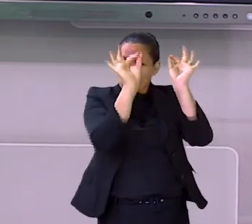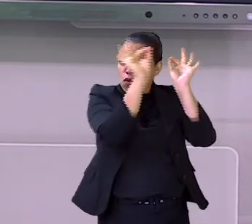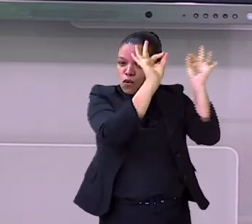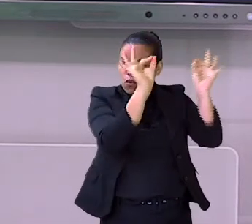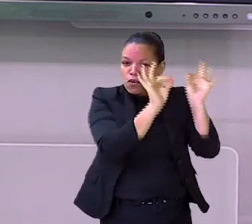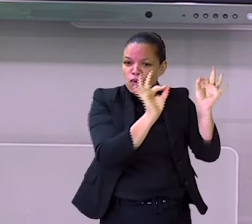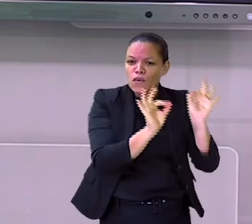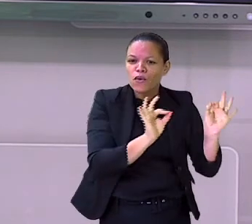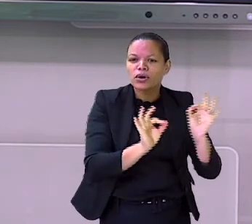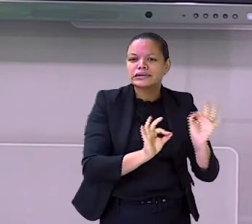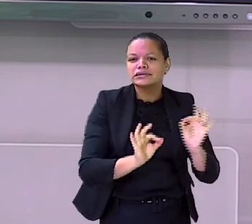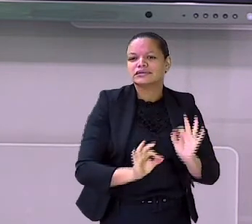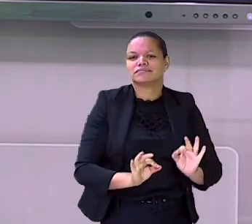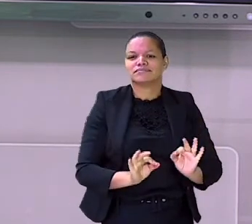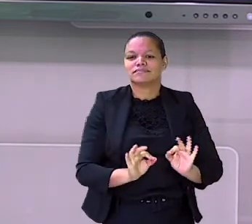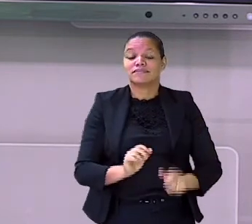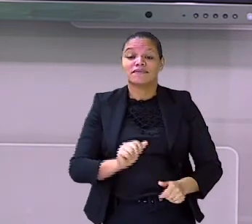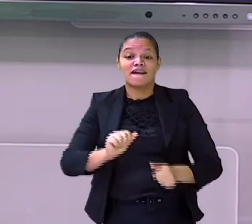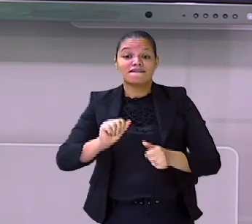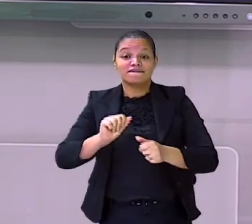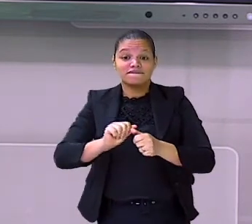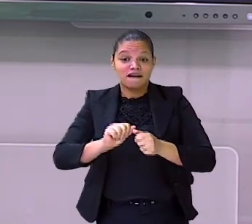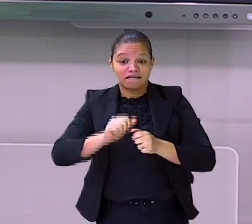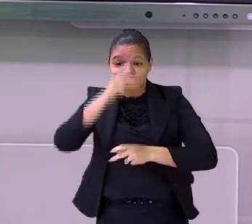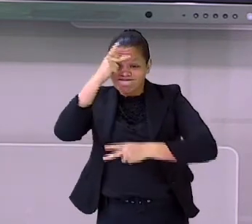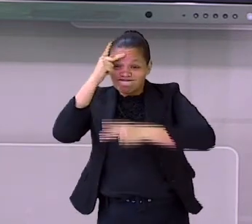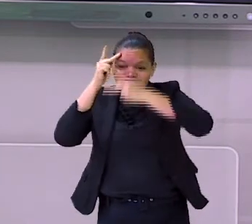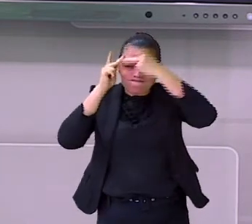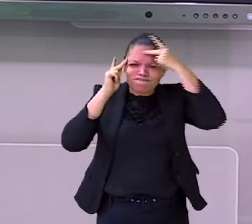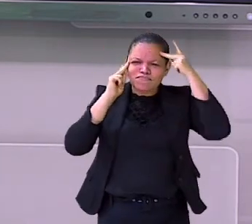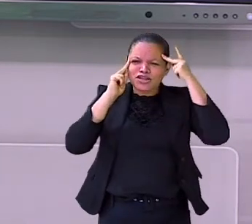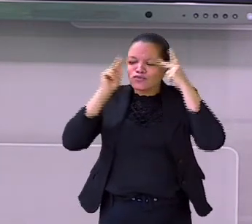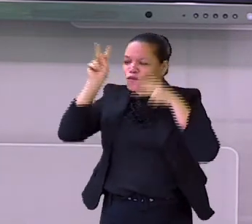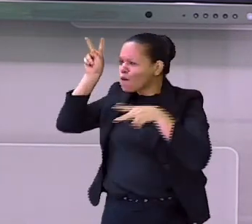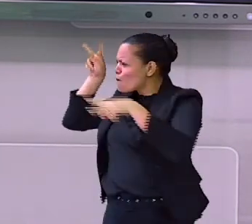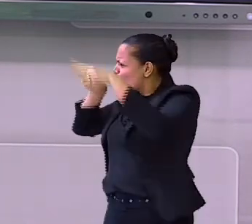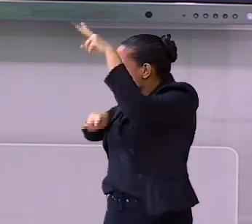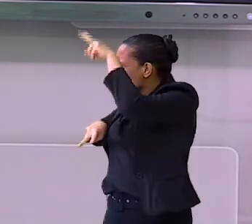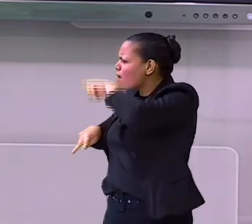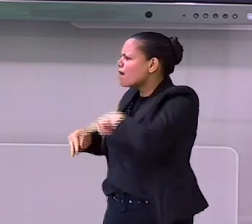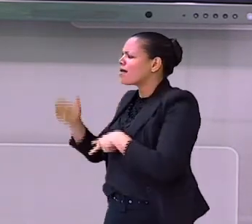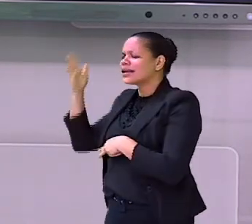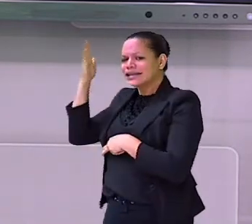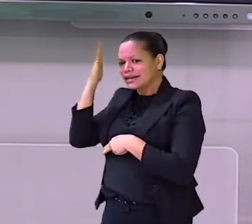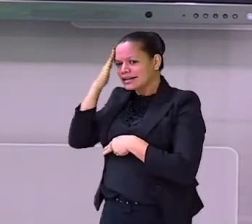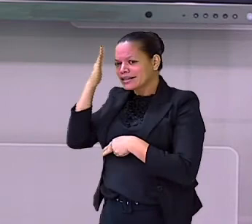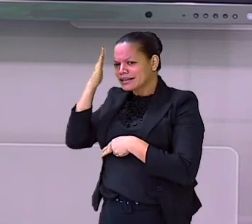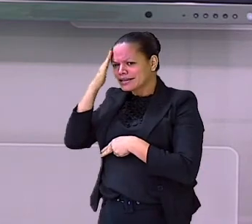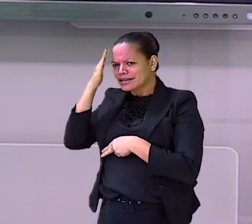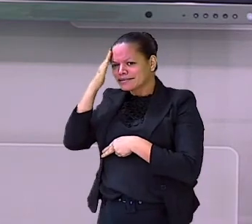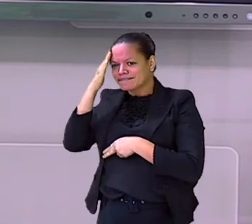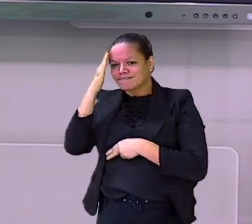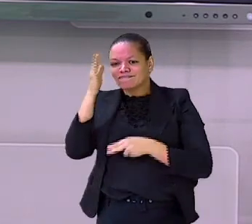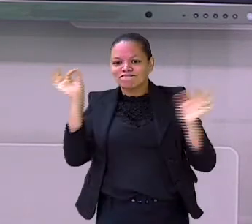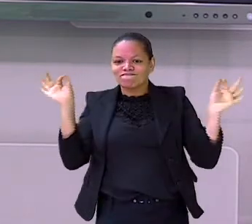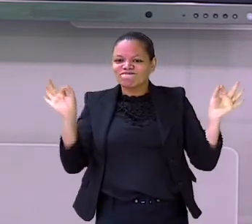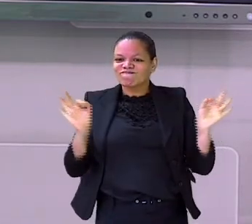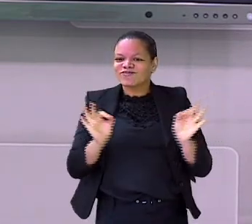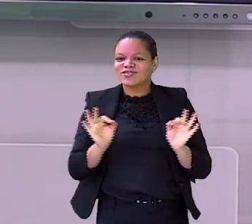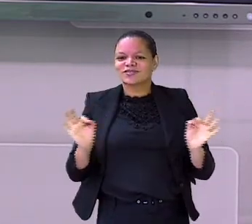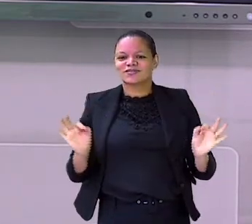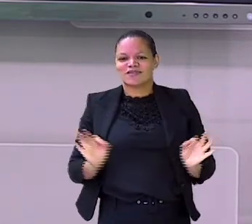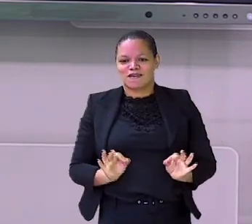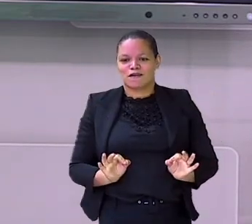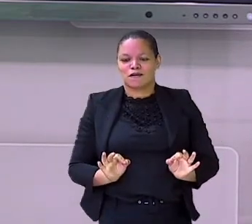texto entenda realmente aquilo que você quis escrever. Agora tem uma pergunta aqui.